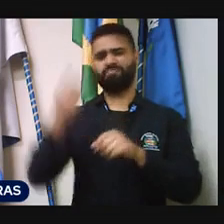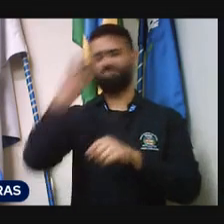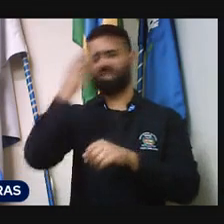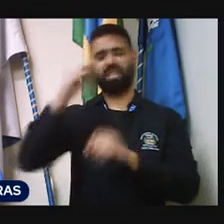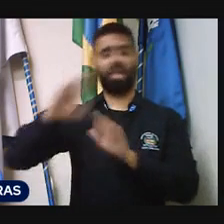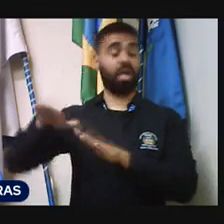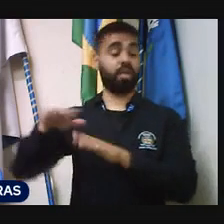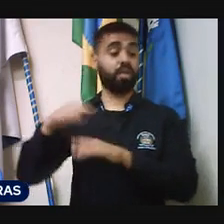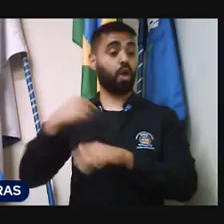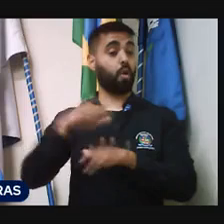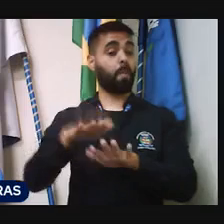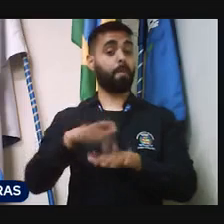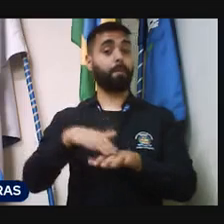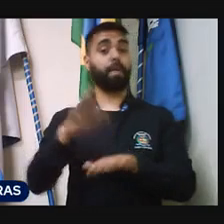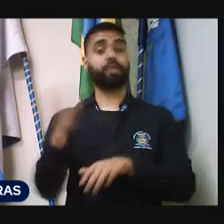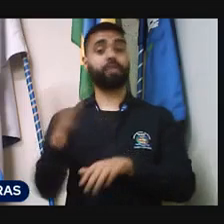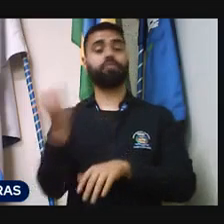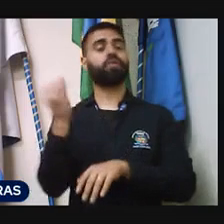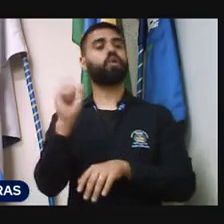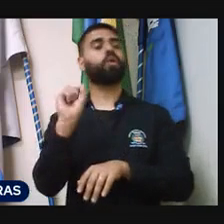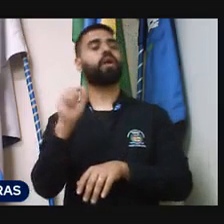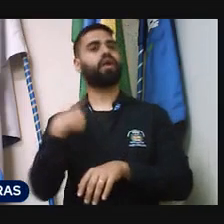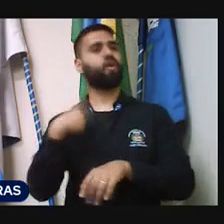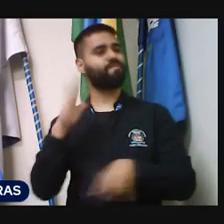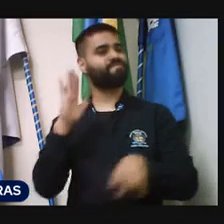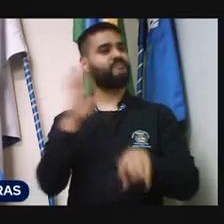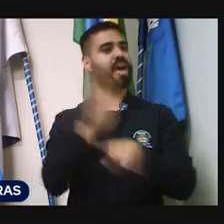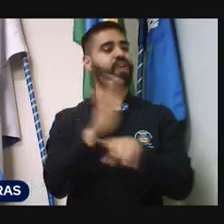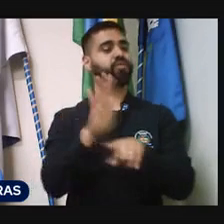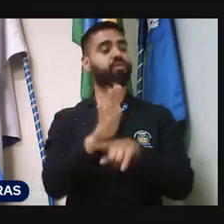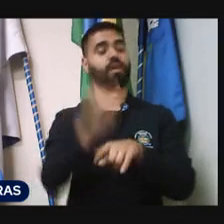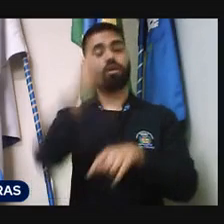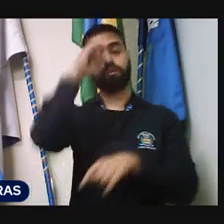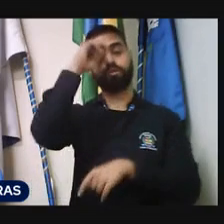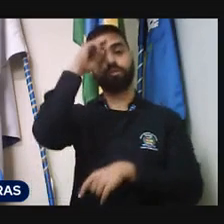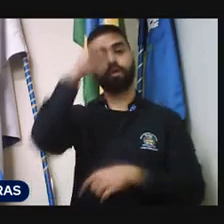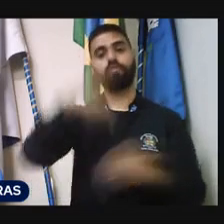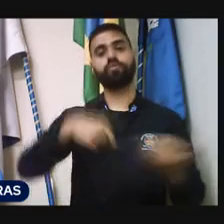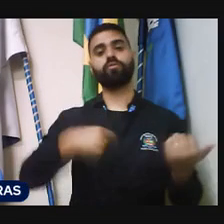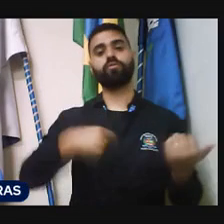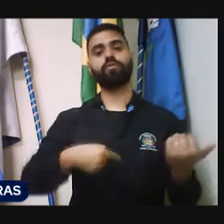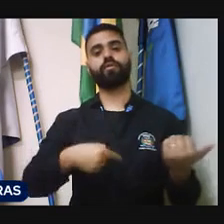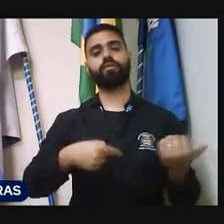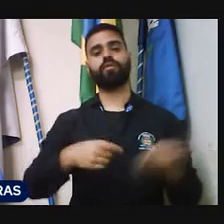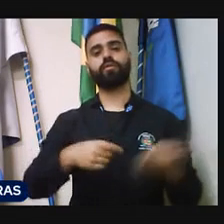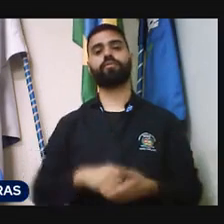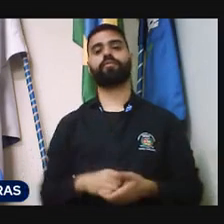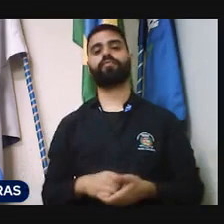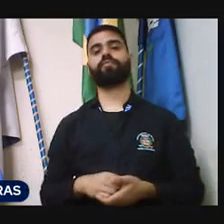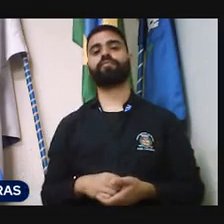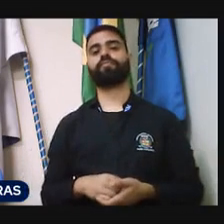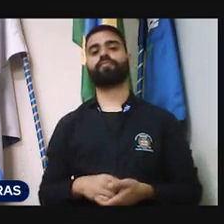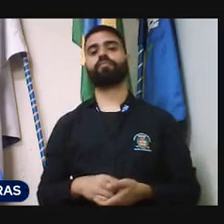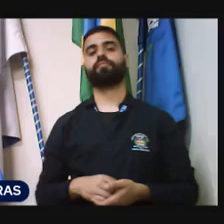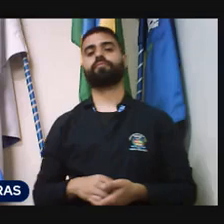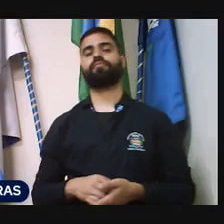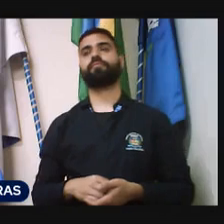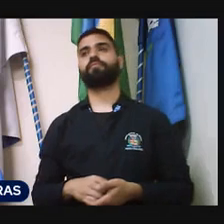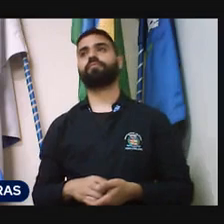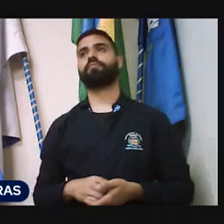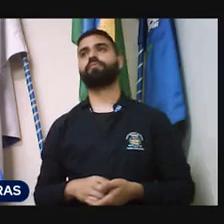que fiz que tive proporcionar a proporcionar o hospital língua ohsawa Tônia e o que que falo